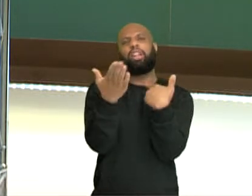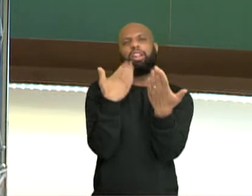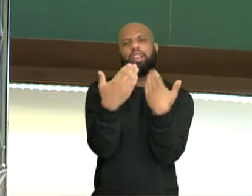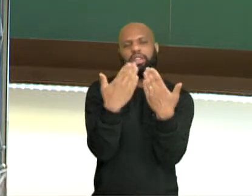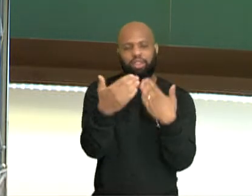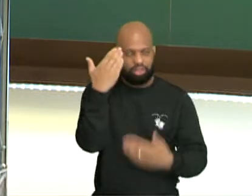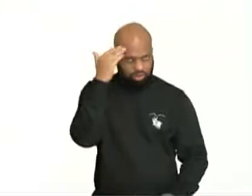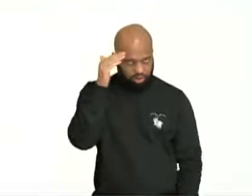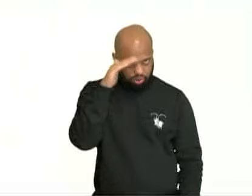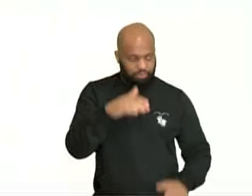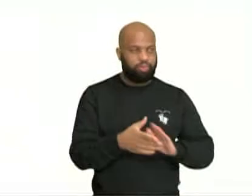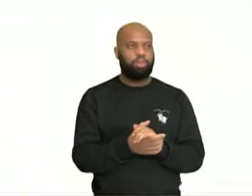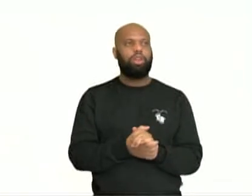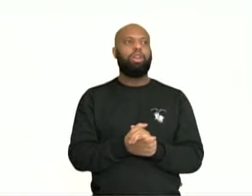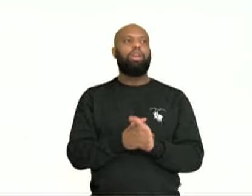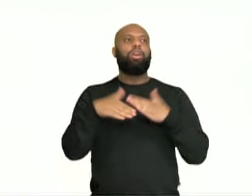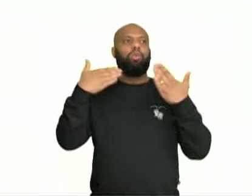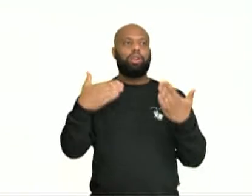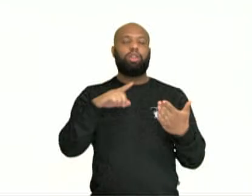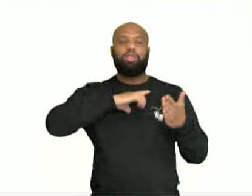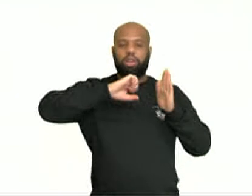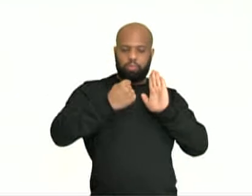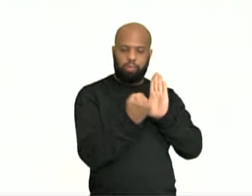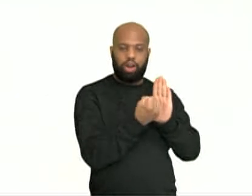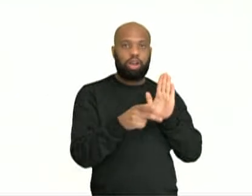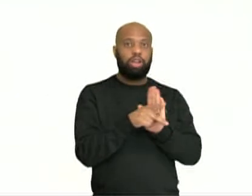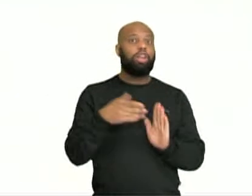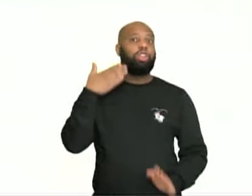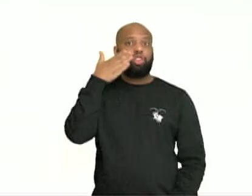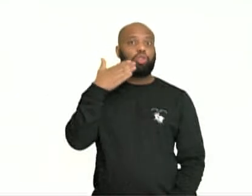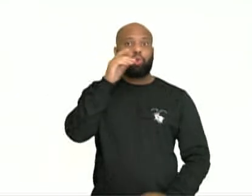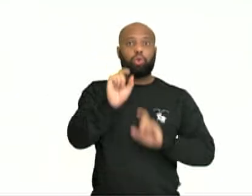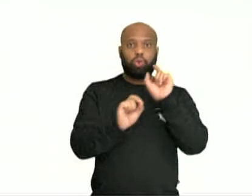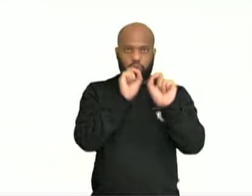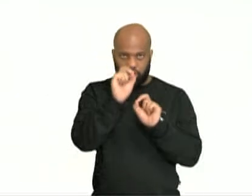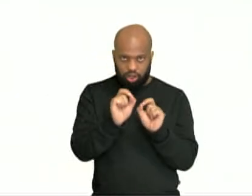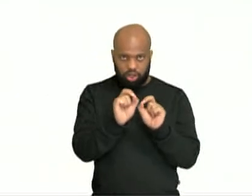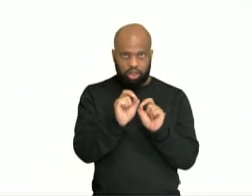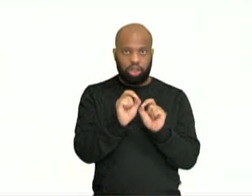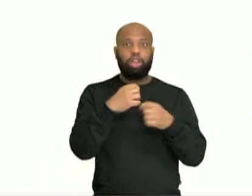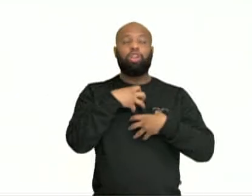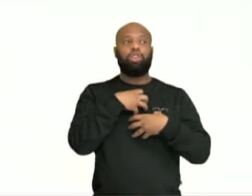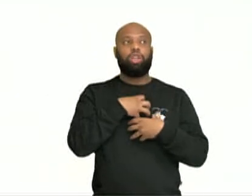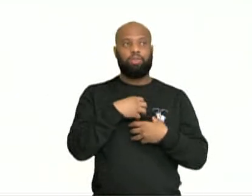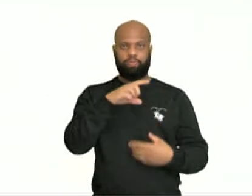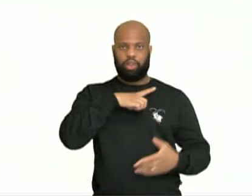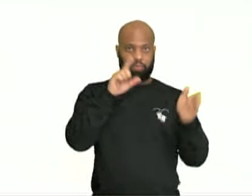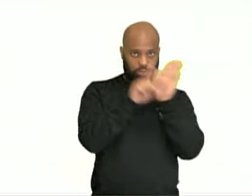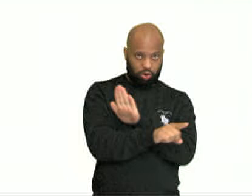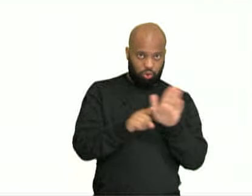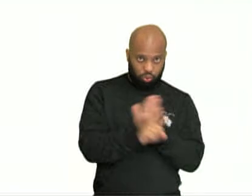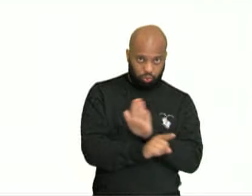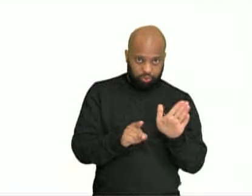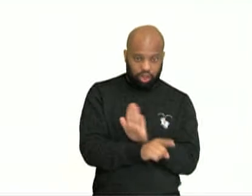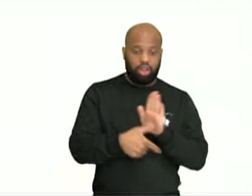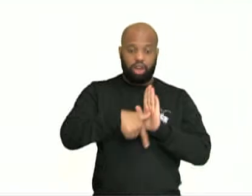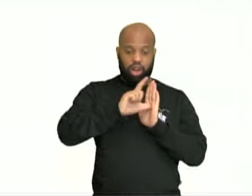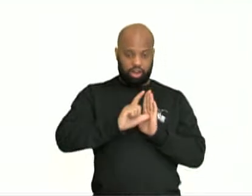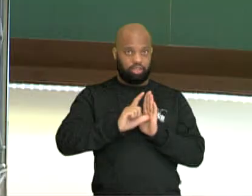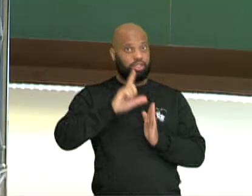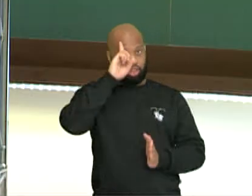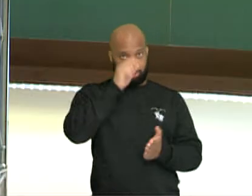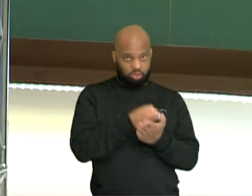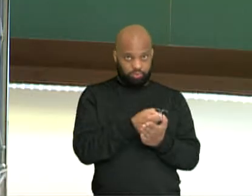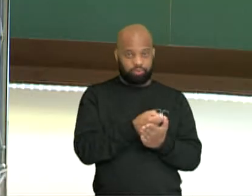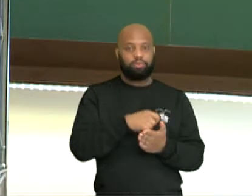entrevistado, percebe? A marca do discurso direto e da subjetividade. Então, além das perguntas pré-estabelecidas,